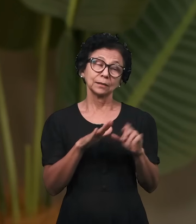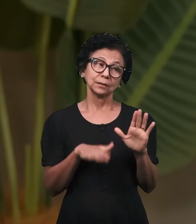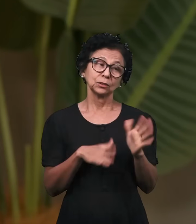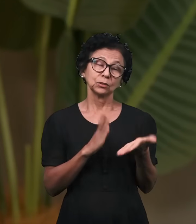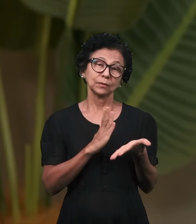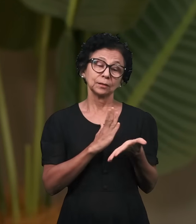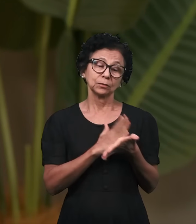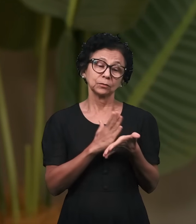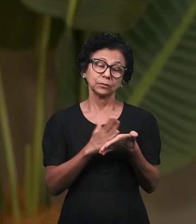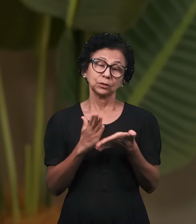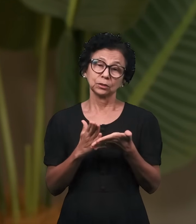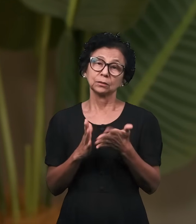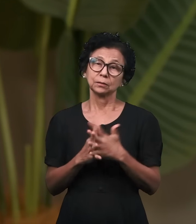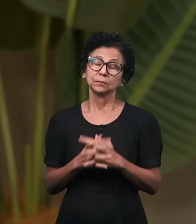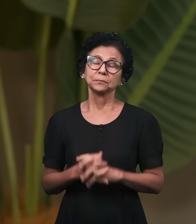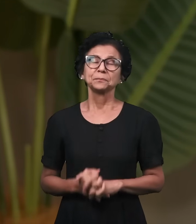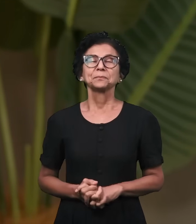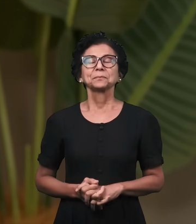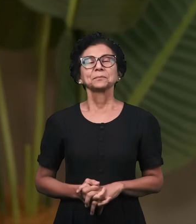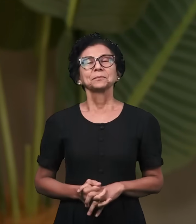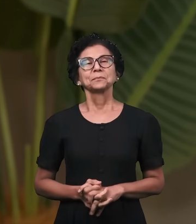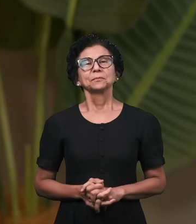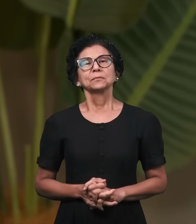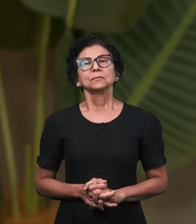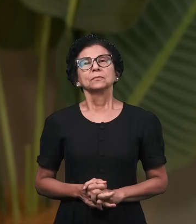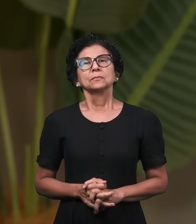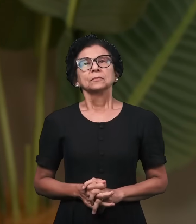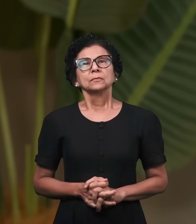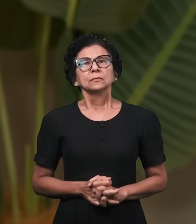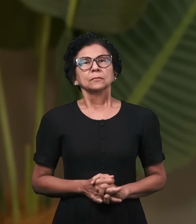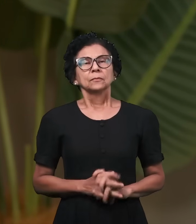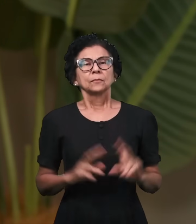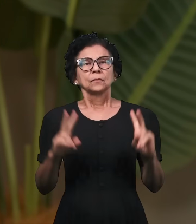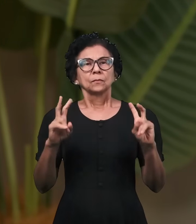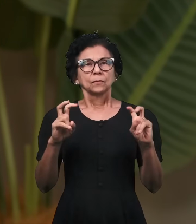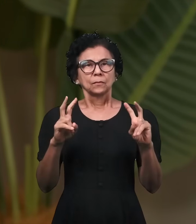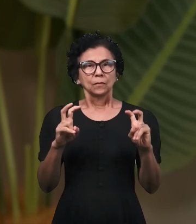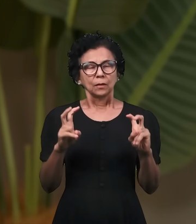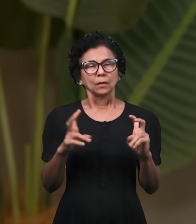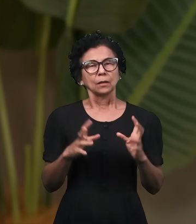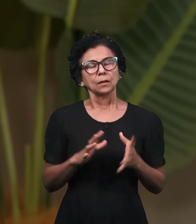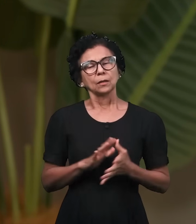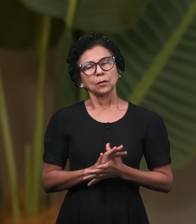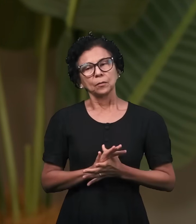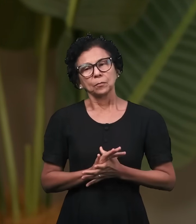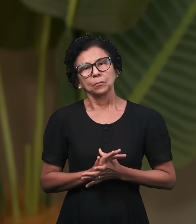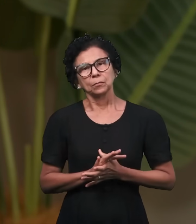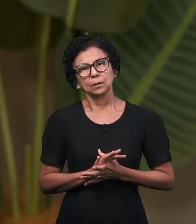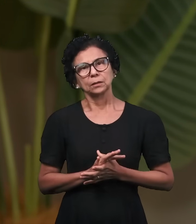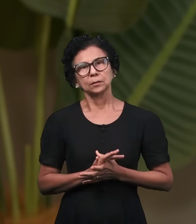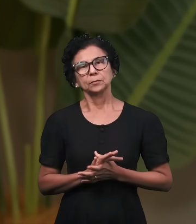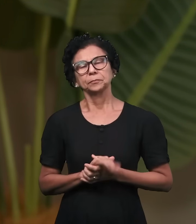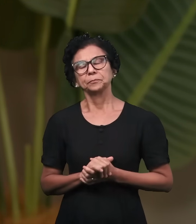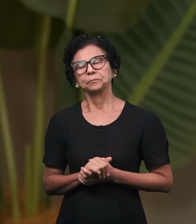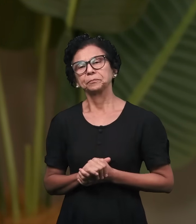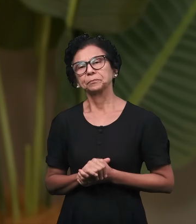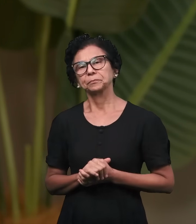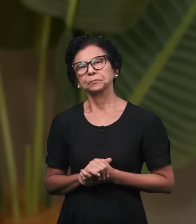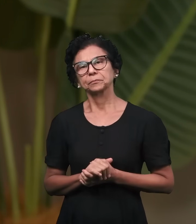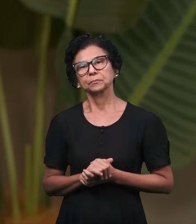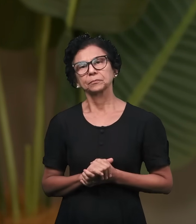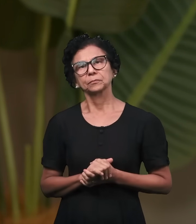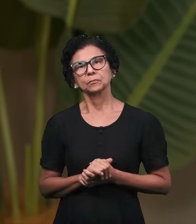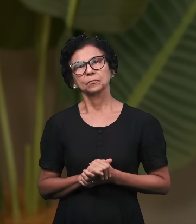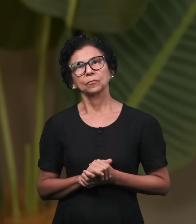prazer. Bem, hoje nós temos um tema que nós vamos também estar nos apoiando e nosso